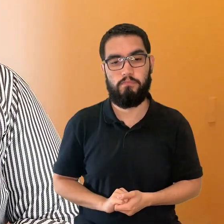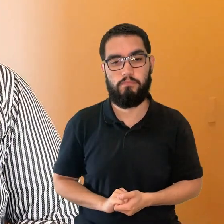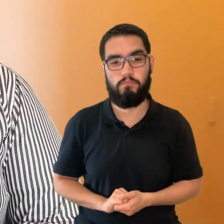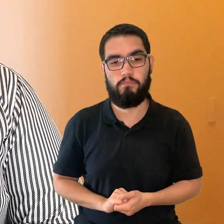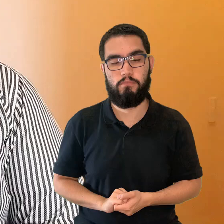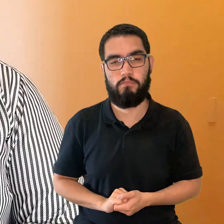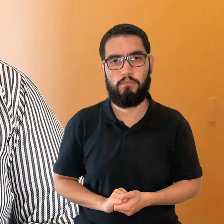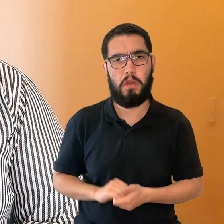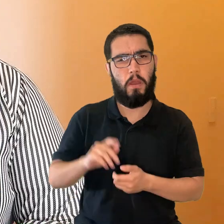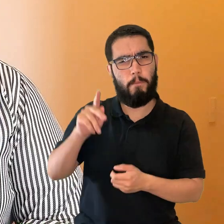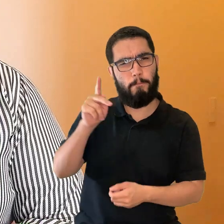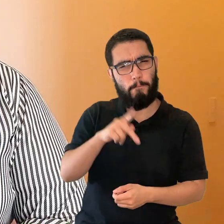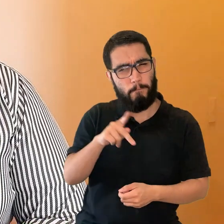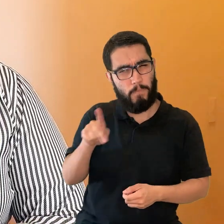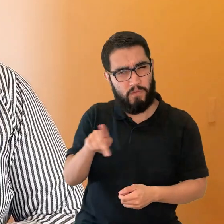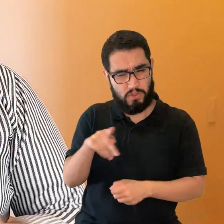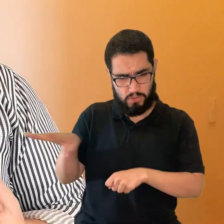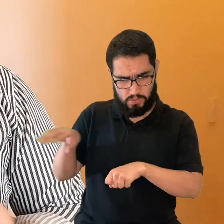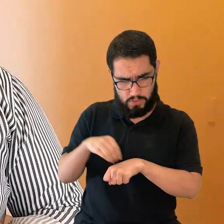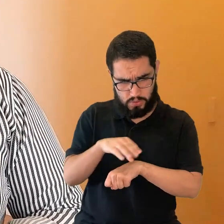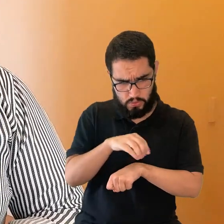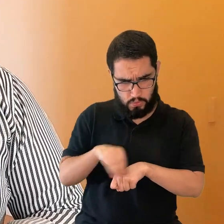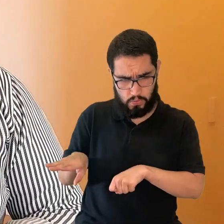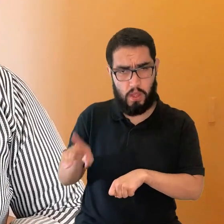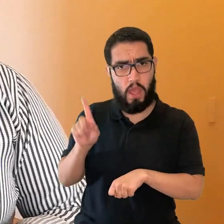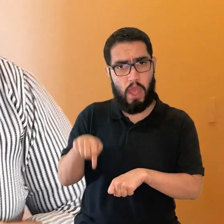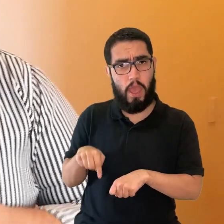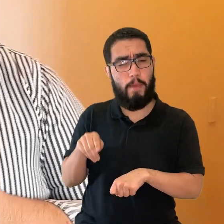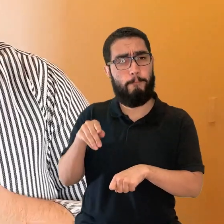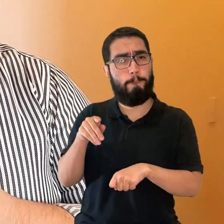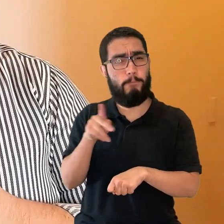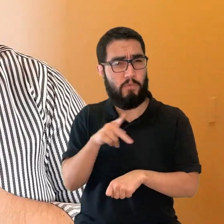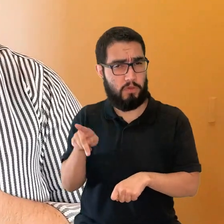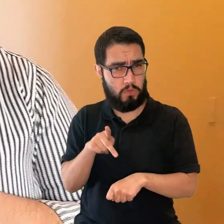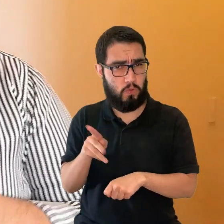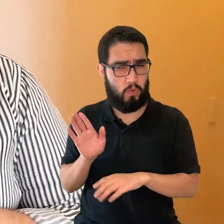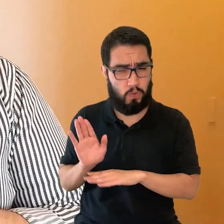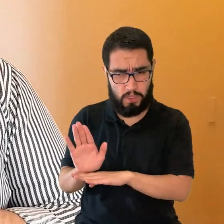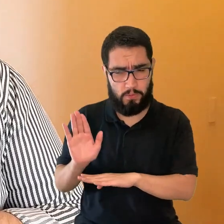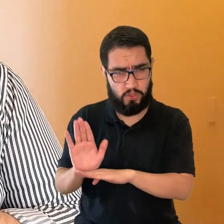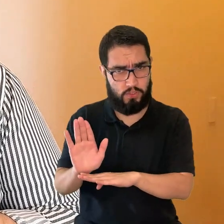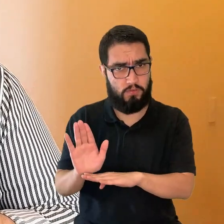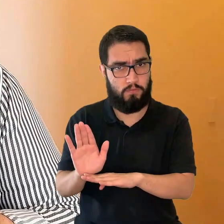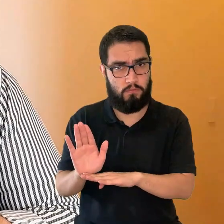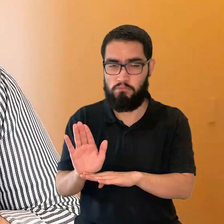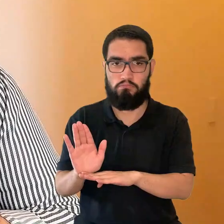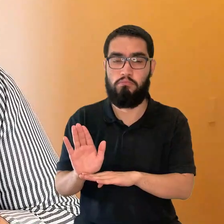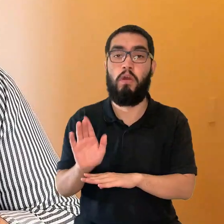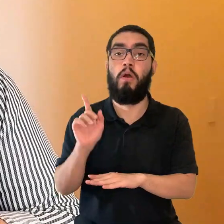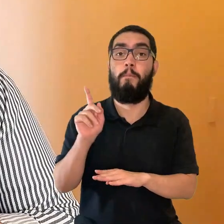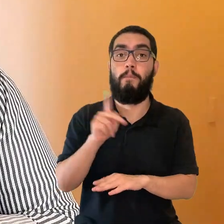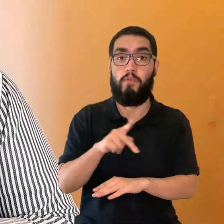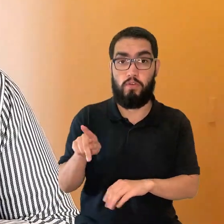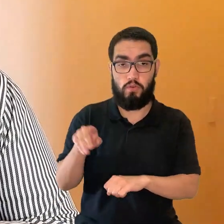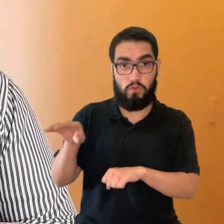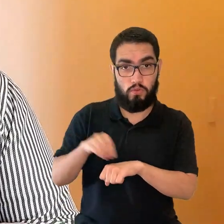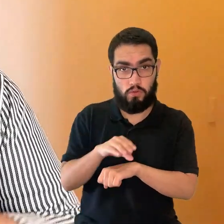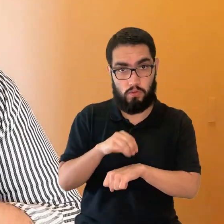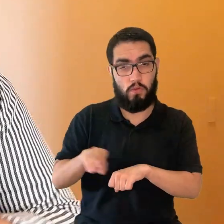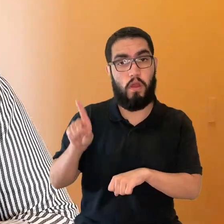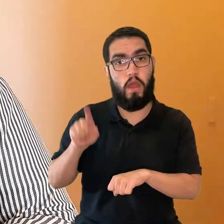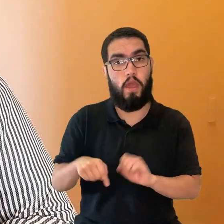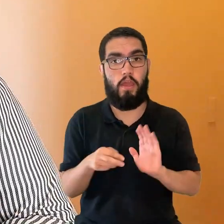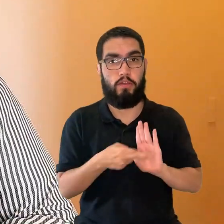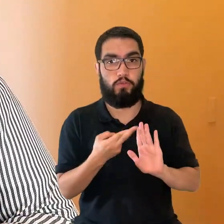professor interlocutor seria o professor colaborativo? O professor interlocutor, ele é o profissional que está previsto na